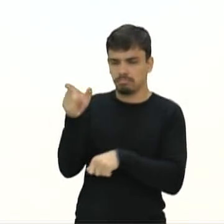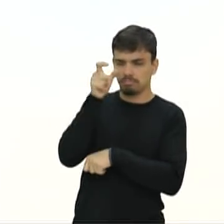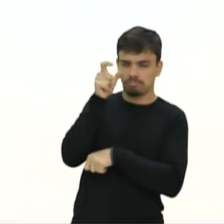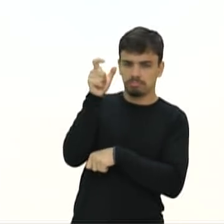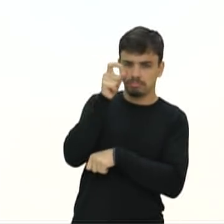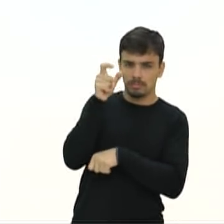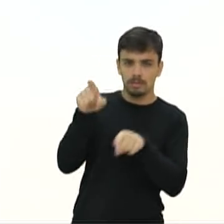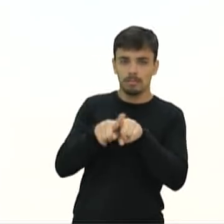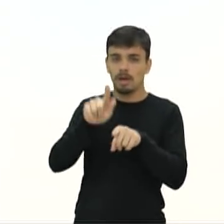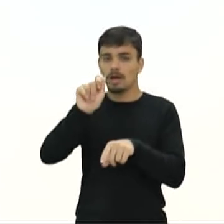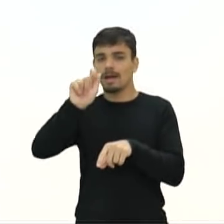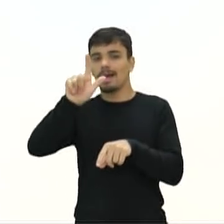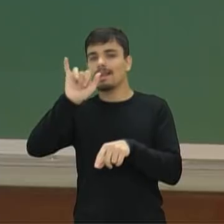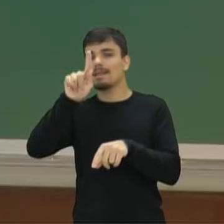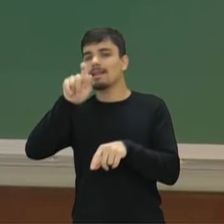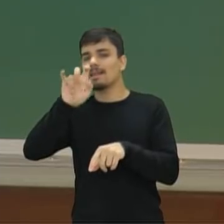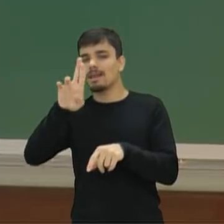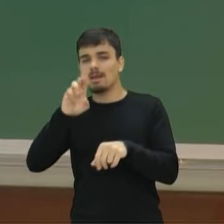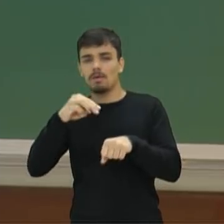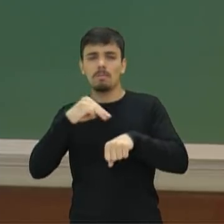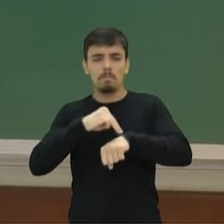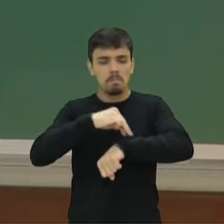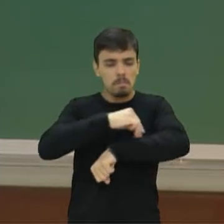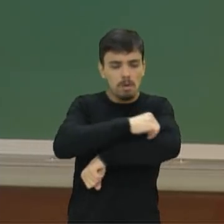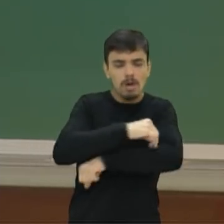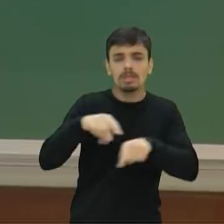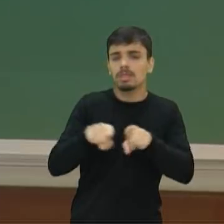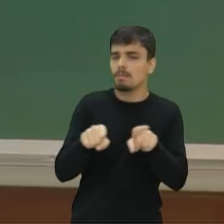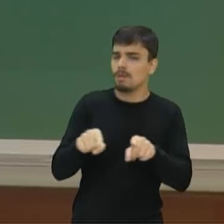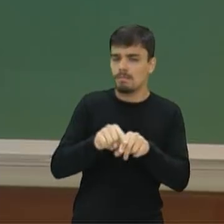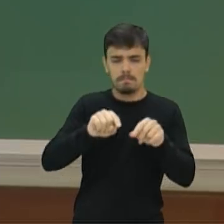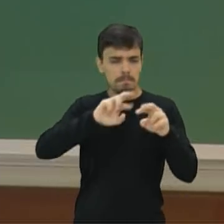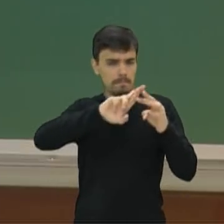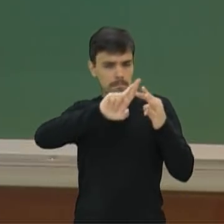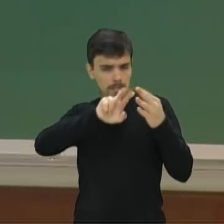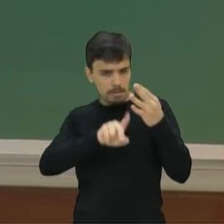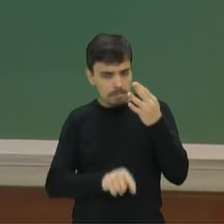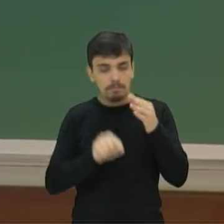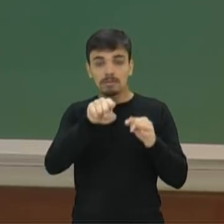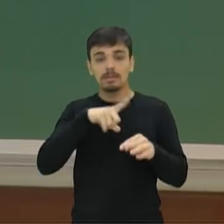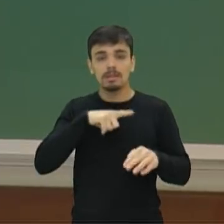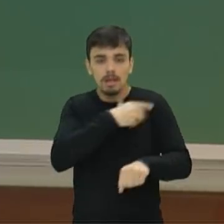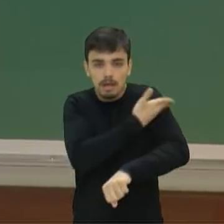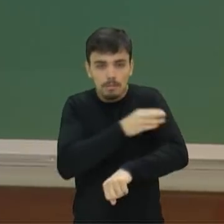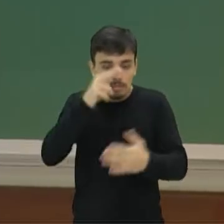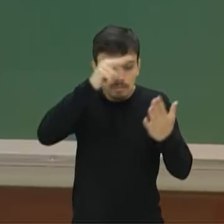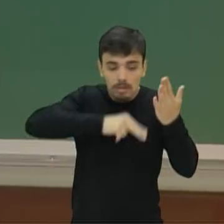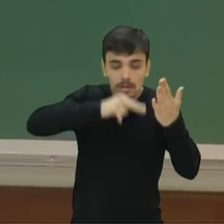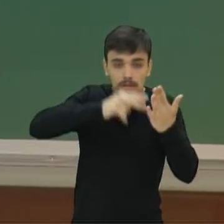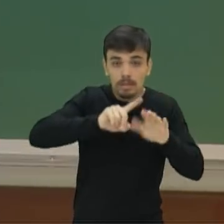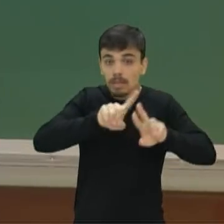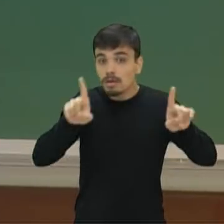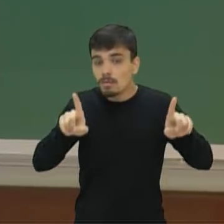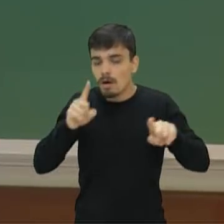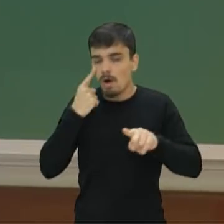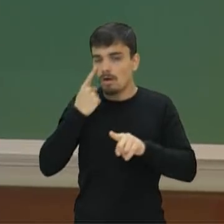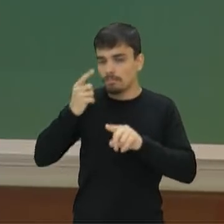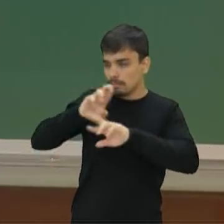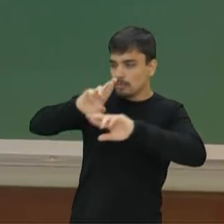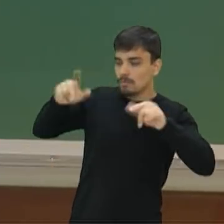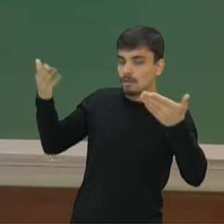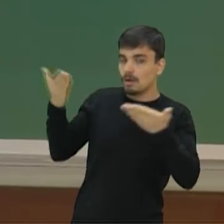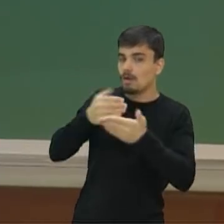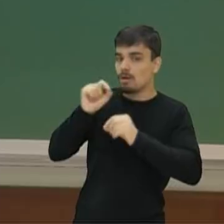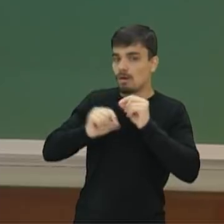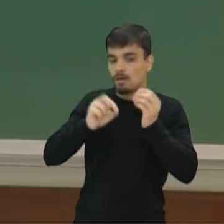interessante, Galileu, revista de moda, tem várias revistas. Você tem o hábito de ler? Não? Então, vamos fazer diferente. Em vez de a gente ler